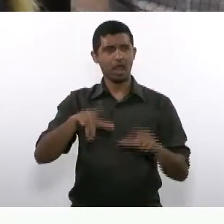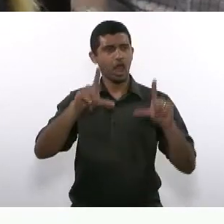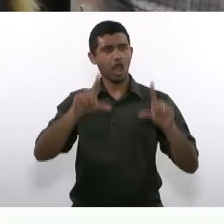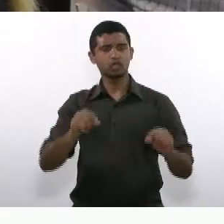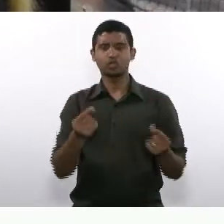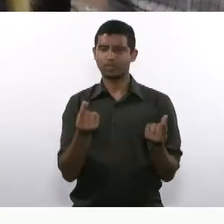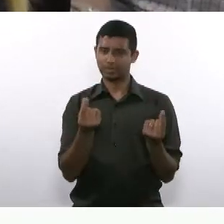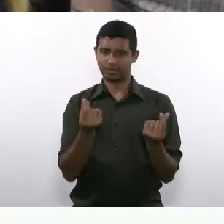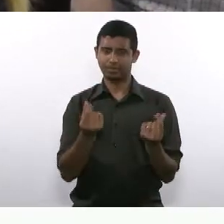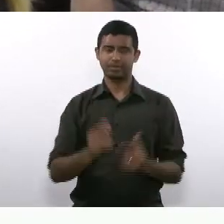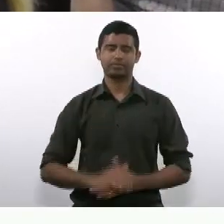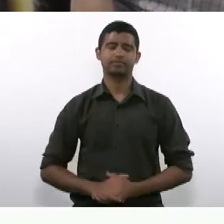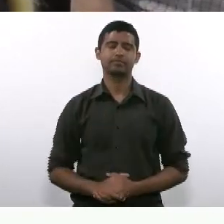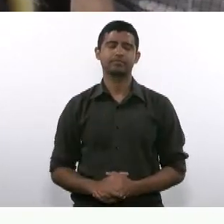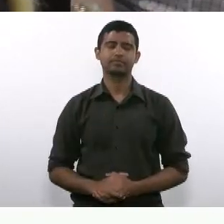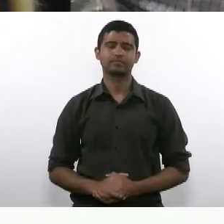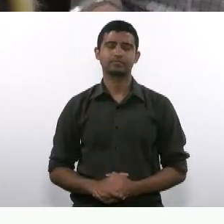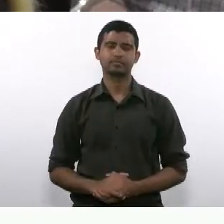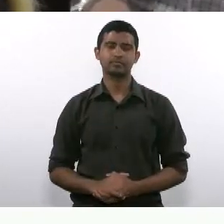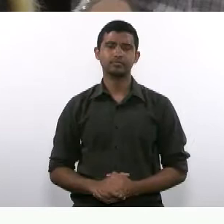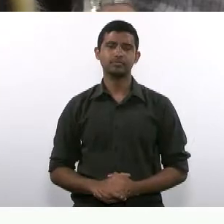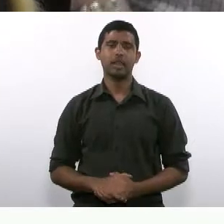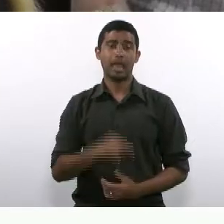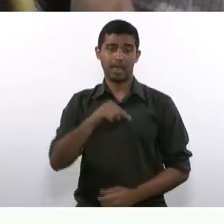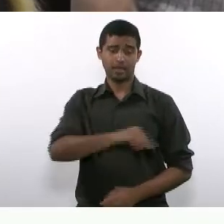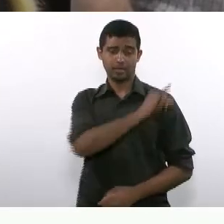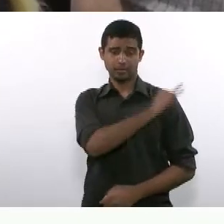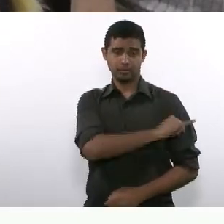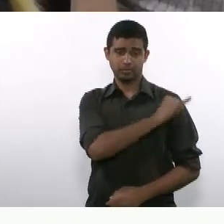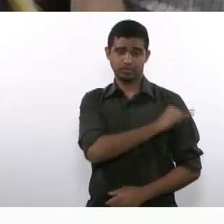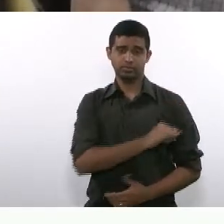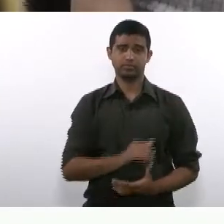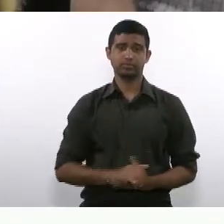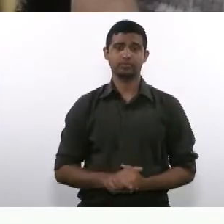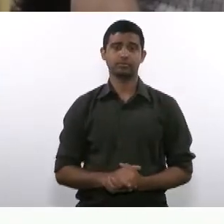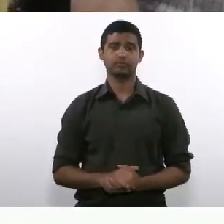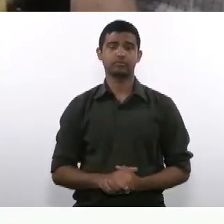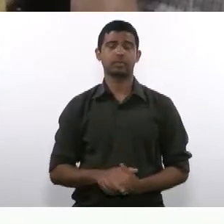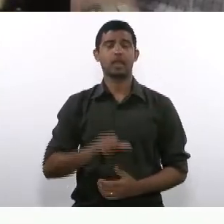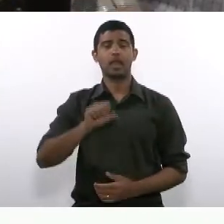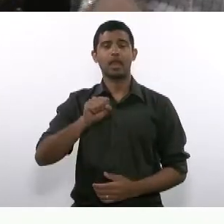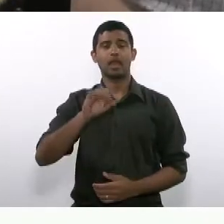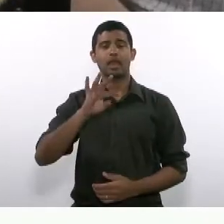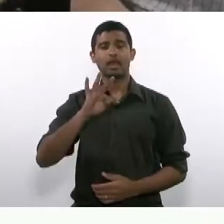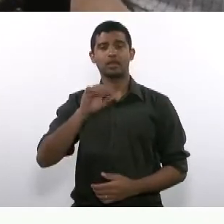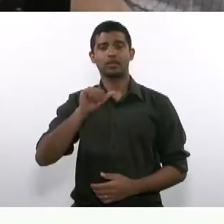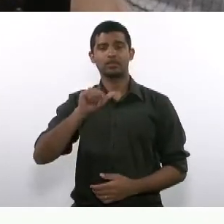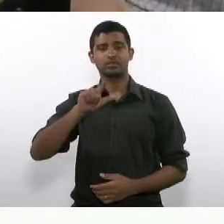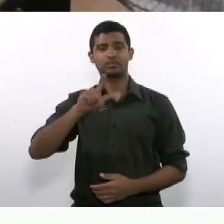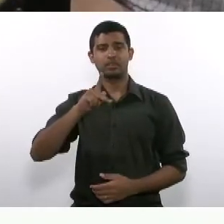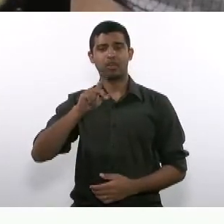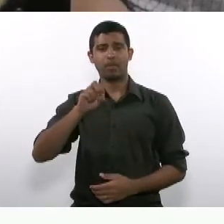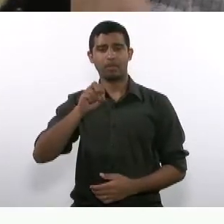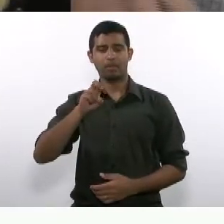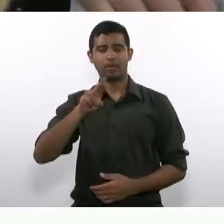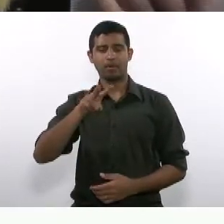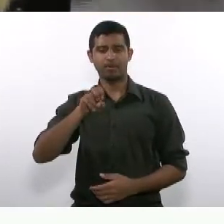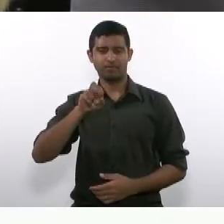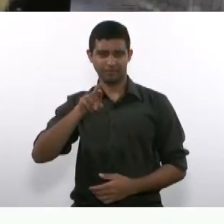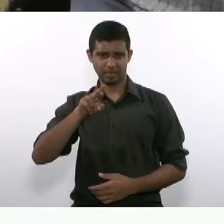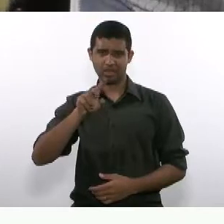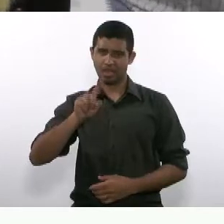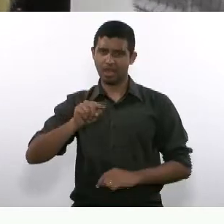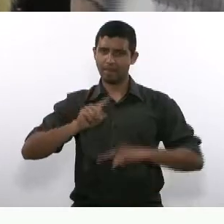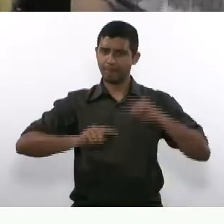preços no Estado do Rio de Janeiro. O Stopover, na verdade, é um produto que